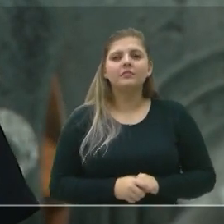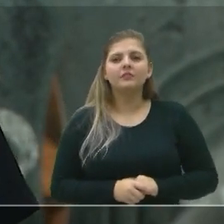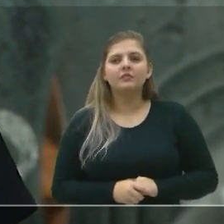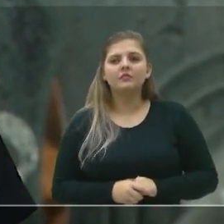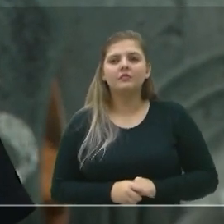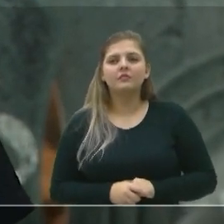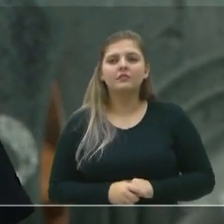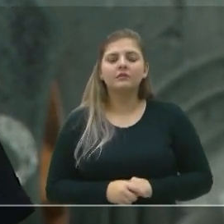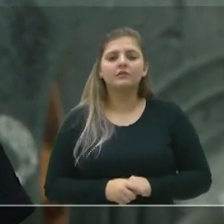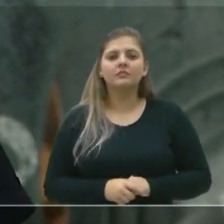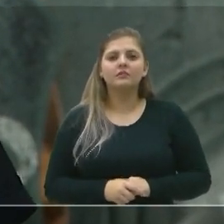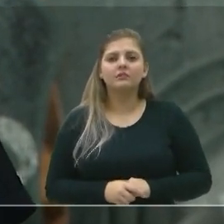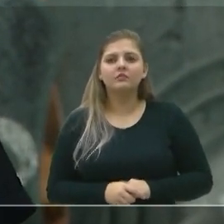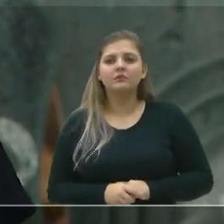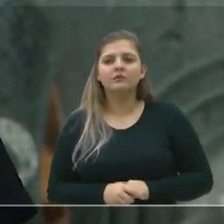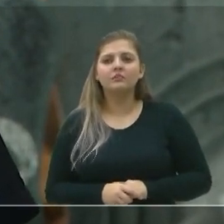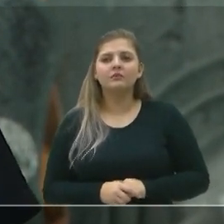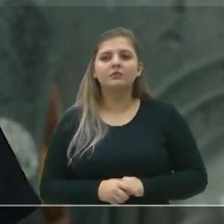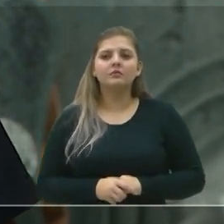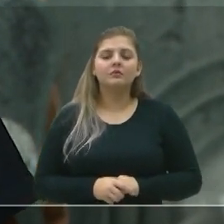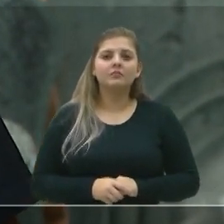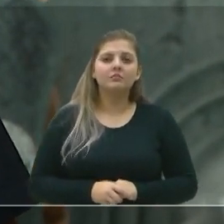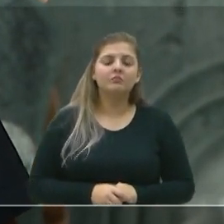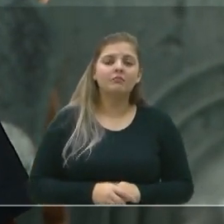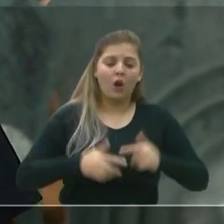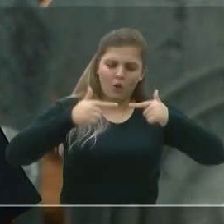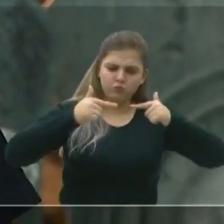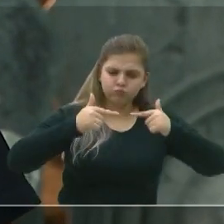Ele não perde as